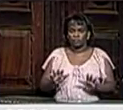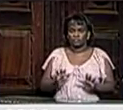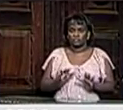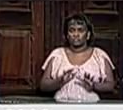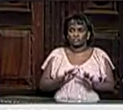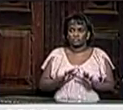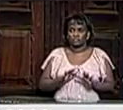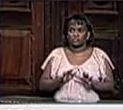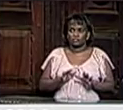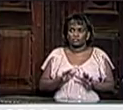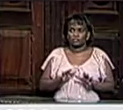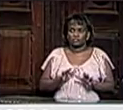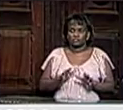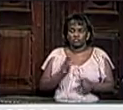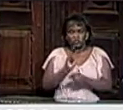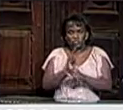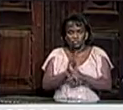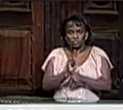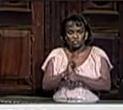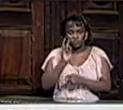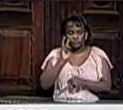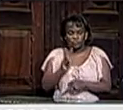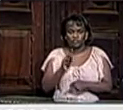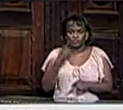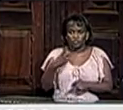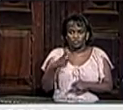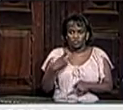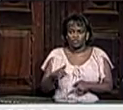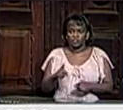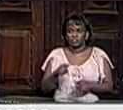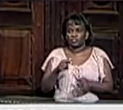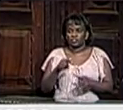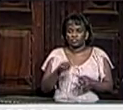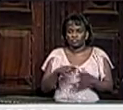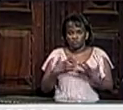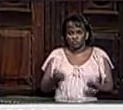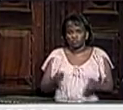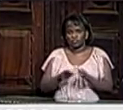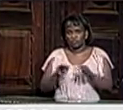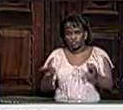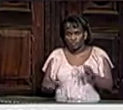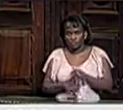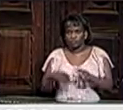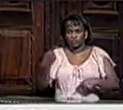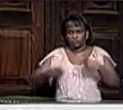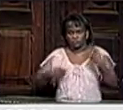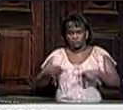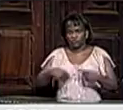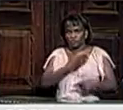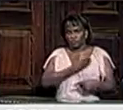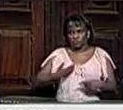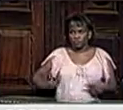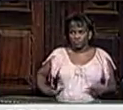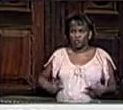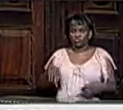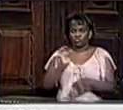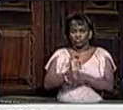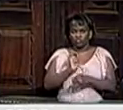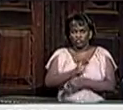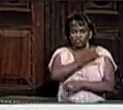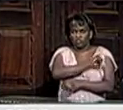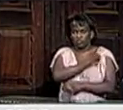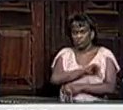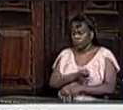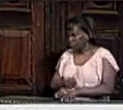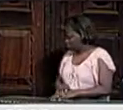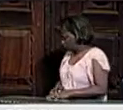entretanto, representar a redenção das políticas públicas do Estado do Rio de